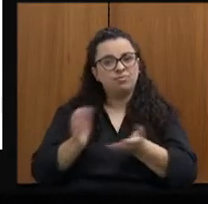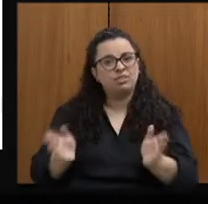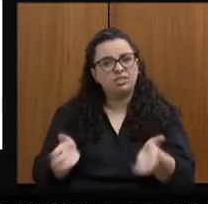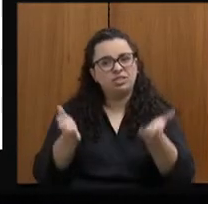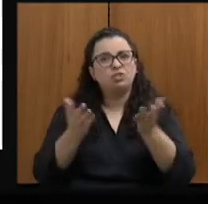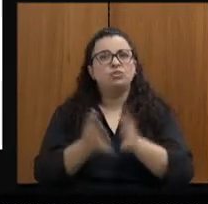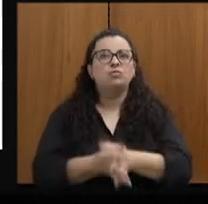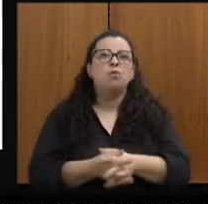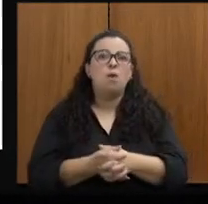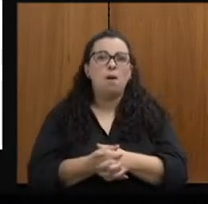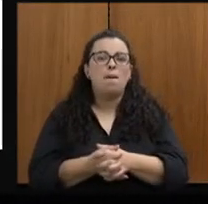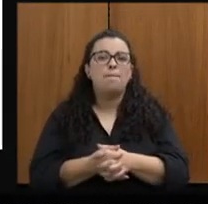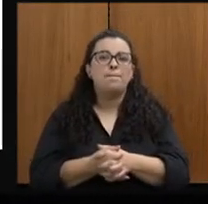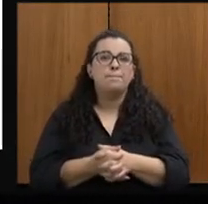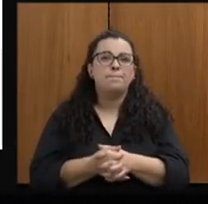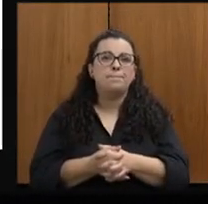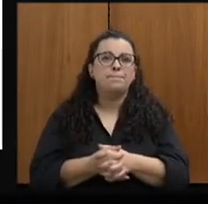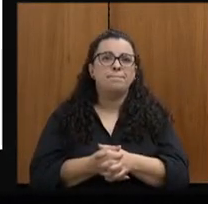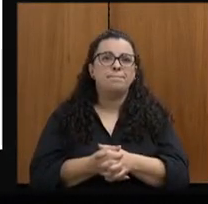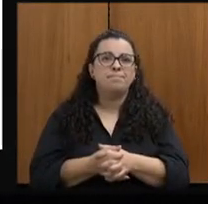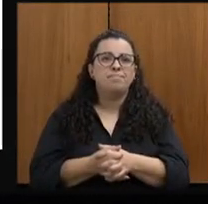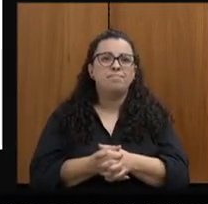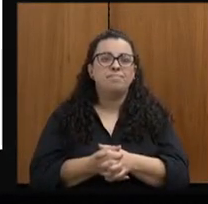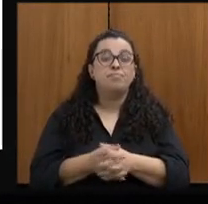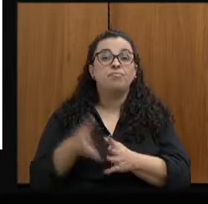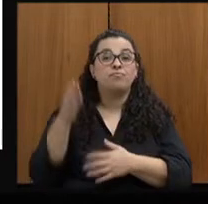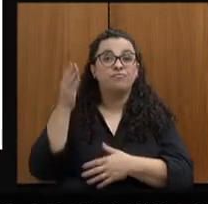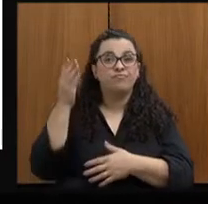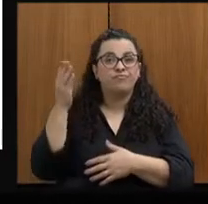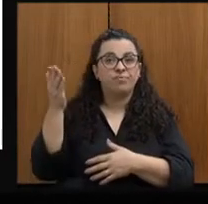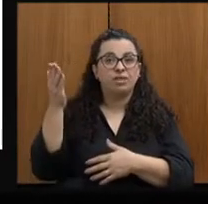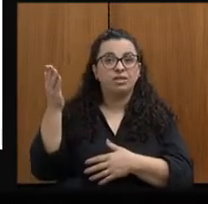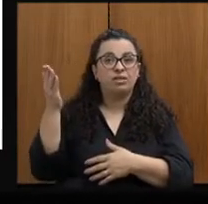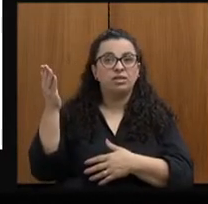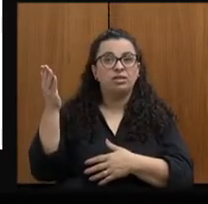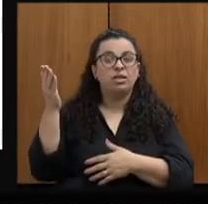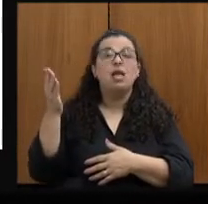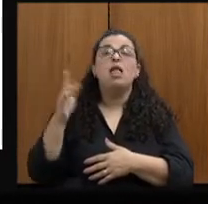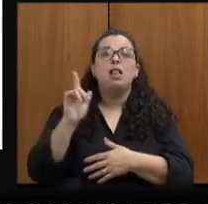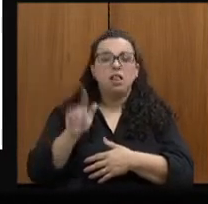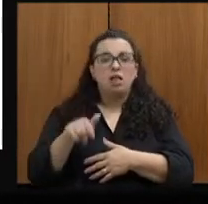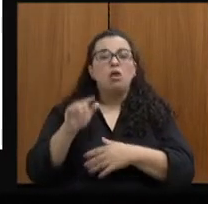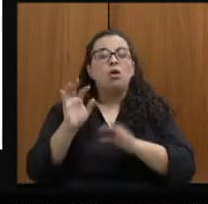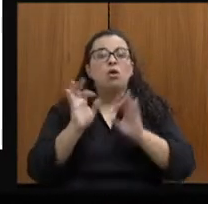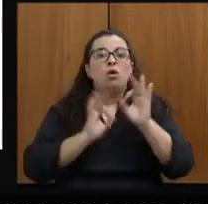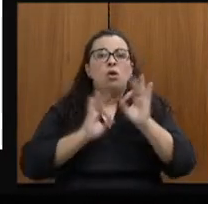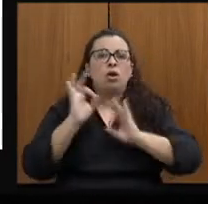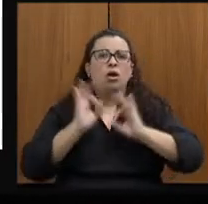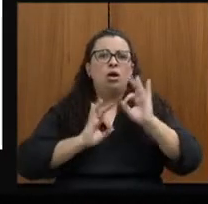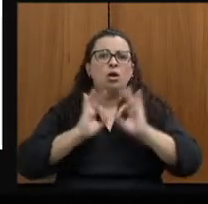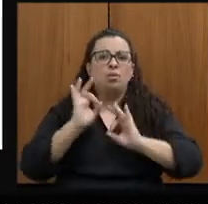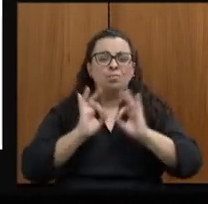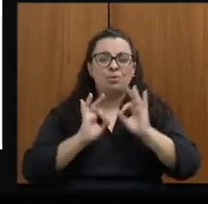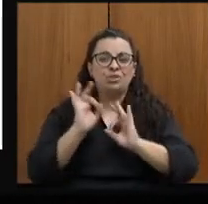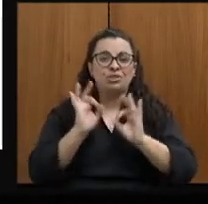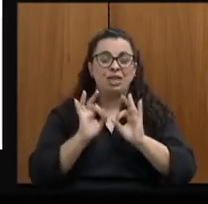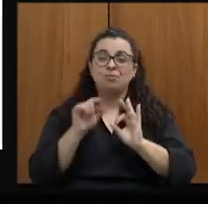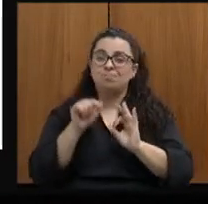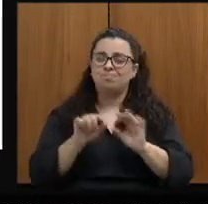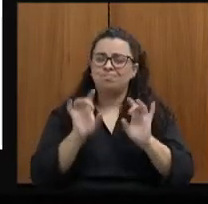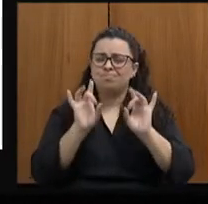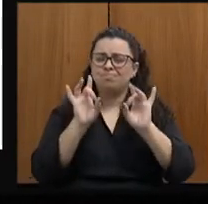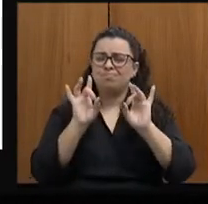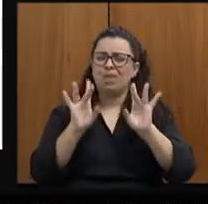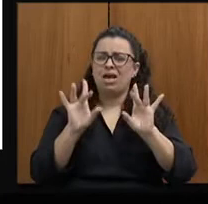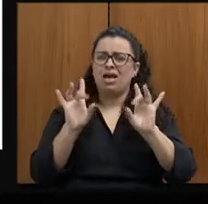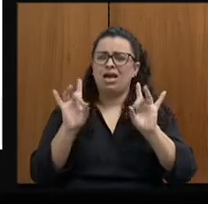Por favor. Aqui, eu gostaria de falar que é um projeto que nos é muito caro, que